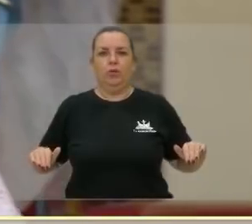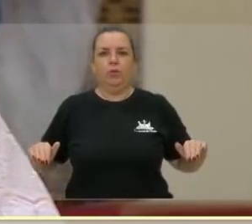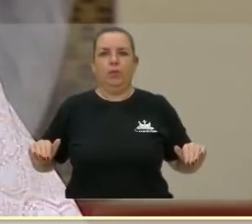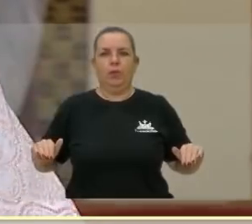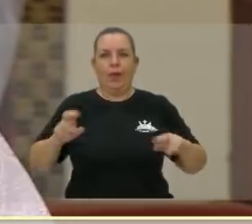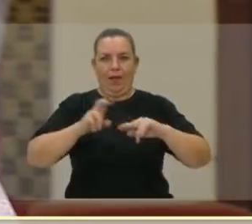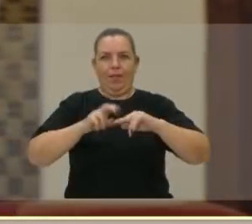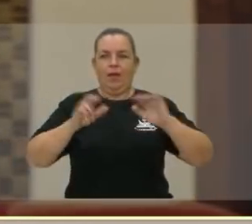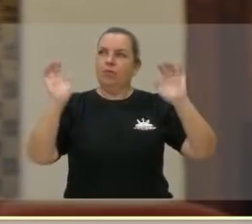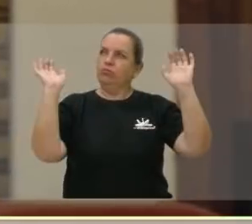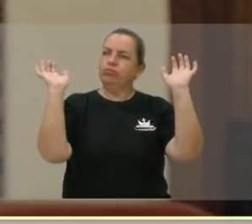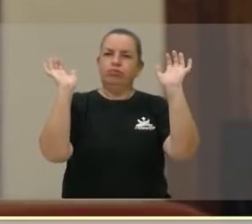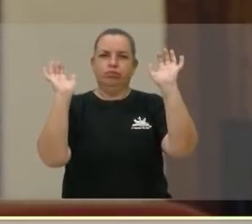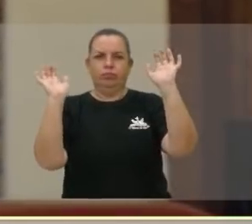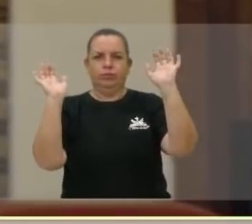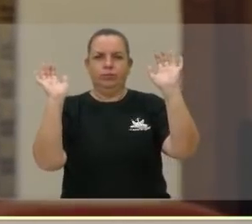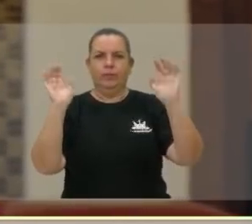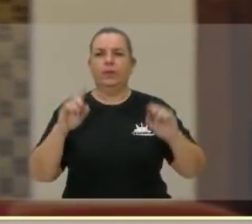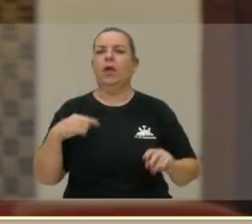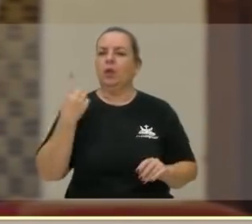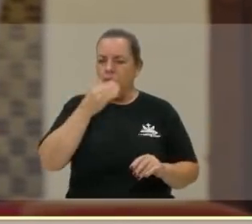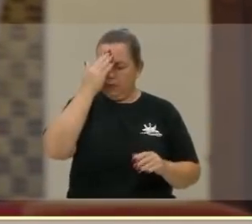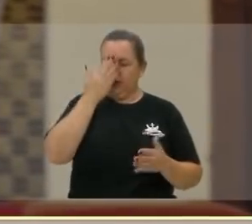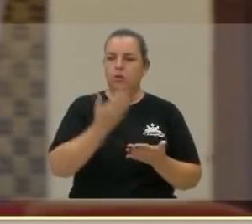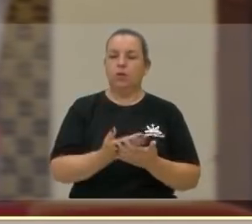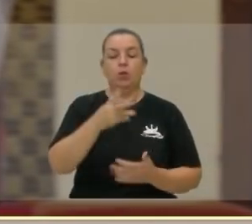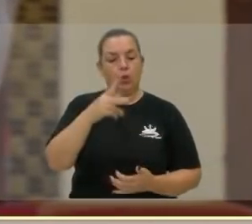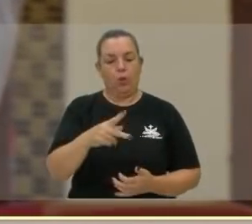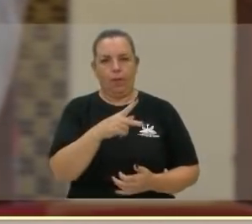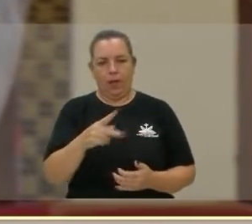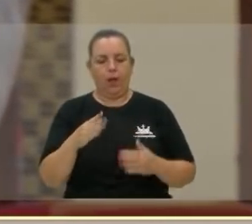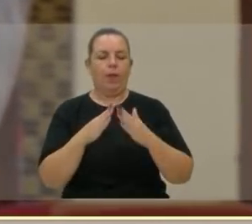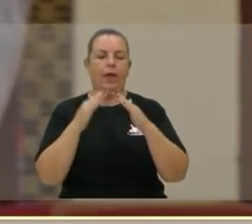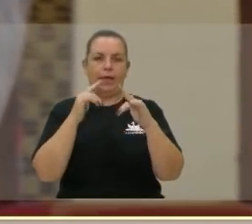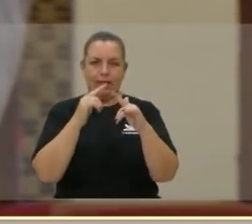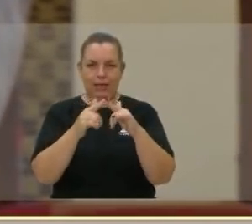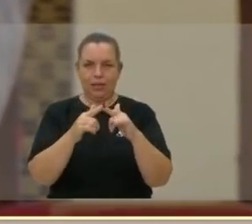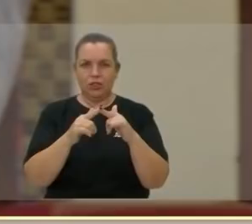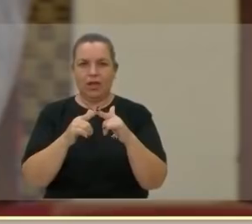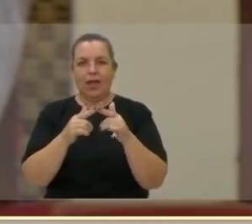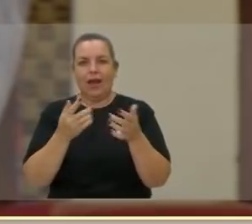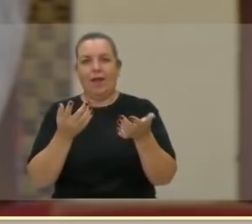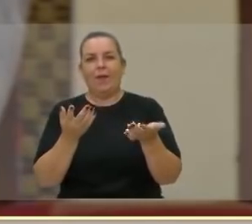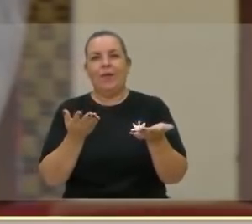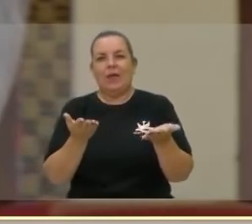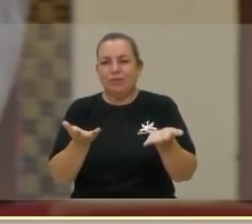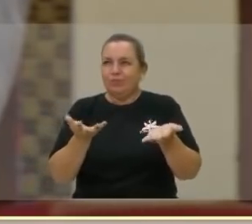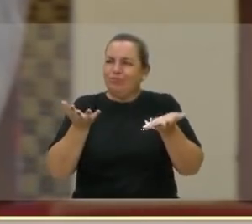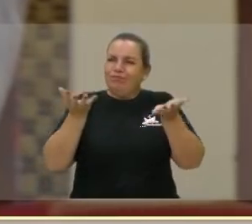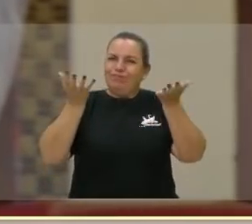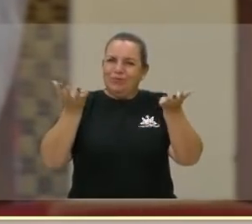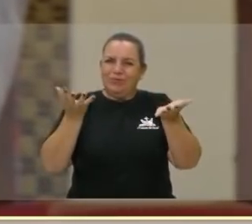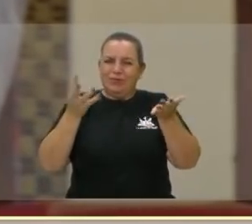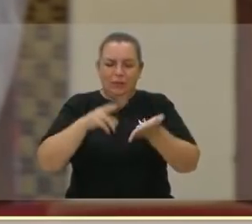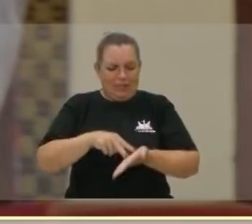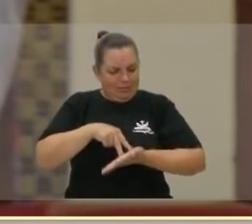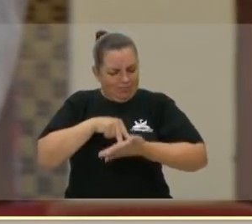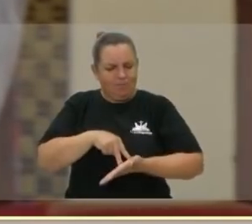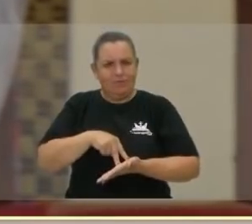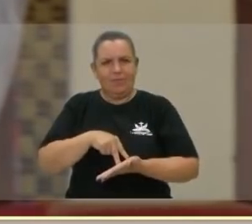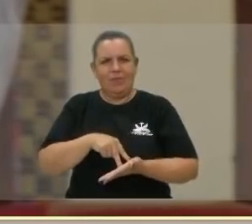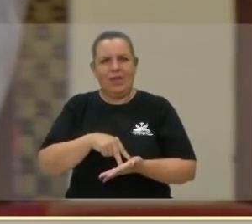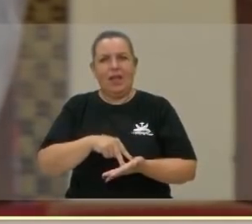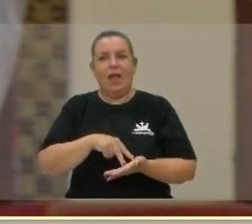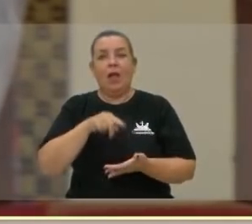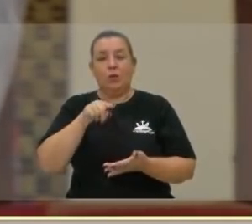os papas, a igreja, ela é sustentada sob assistência,